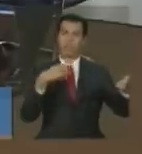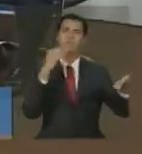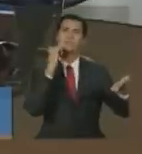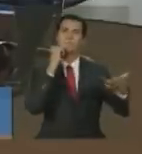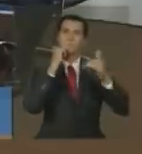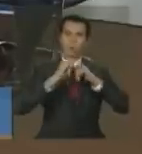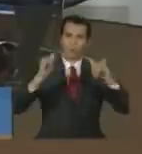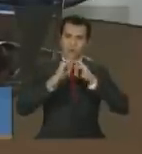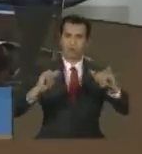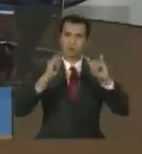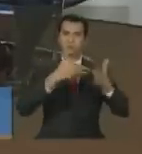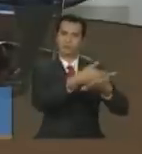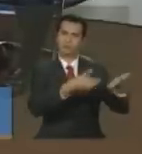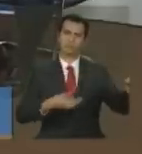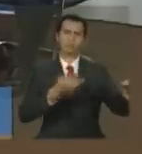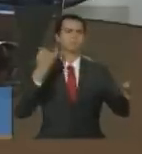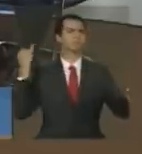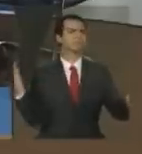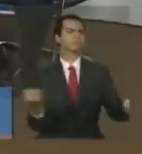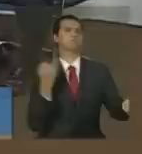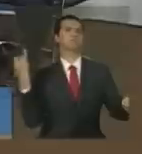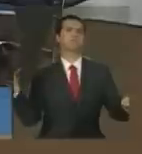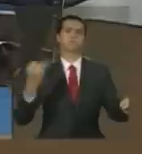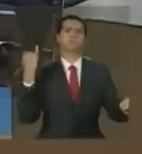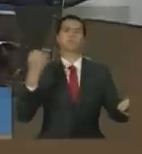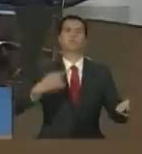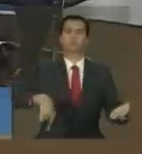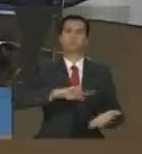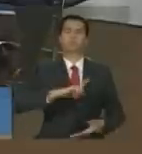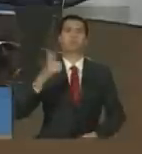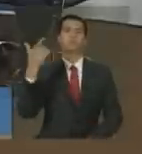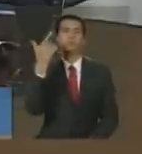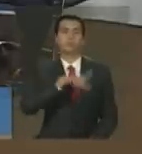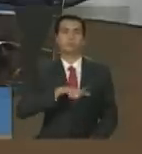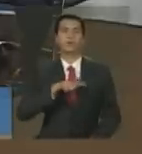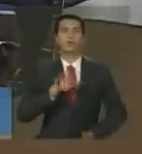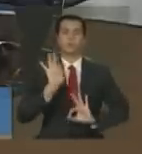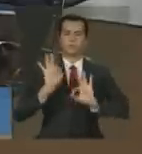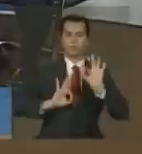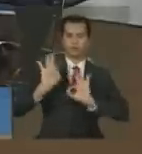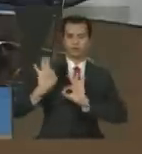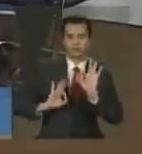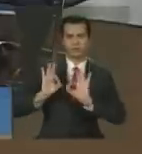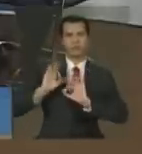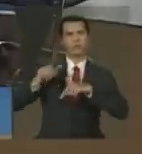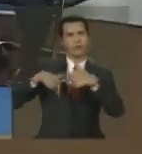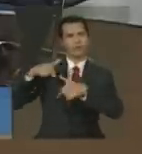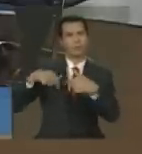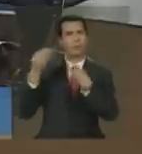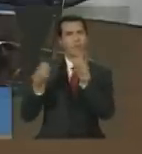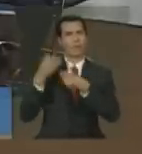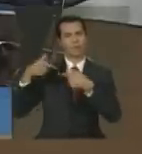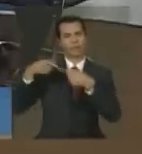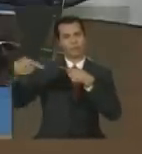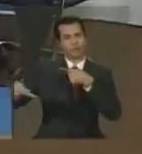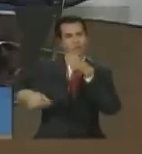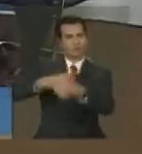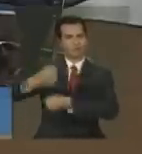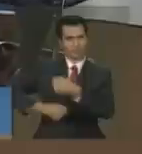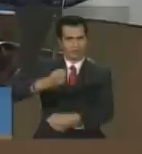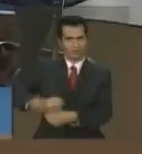ele é absolutamente fundamental para que a gente possa realizar o planejamento de atividades para o ano